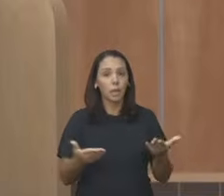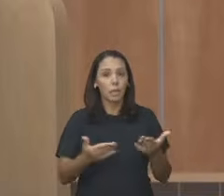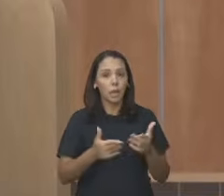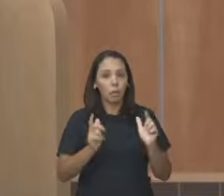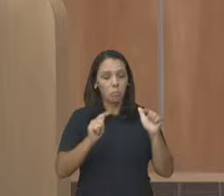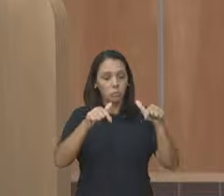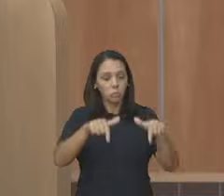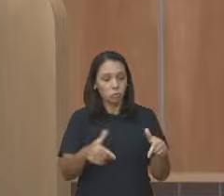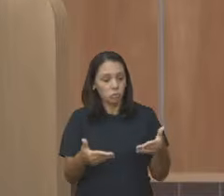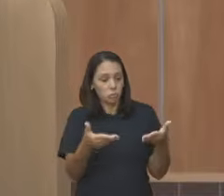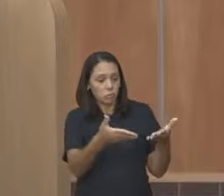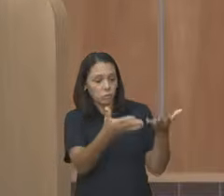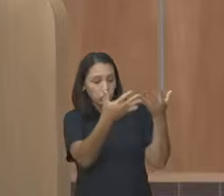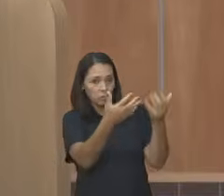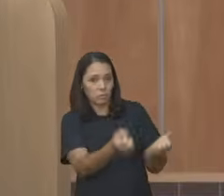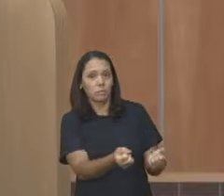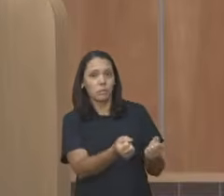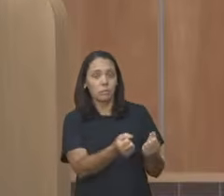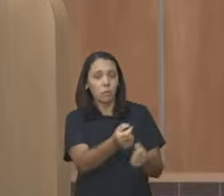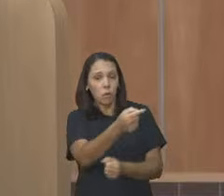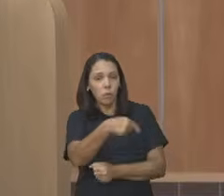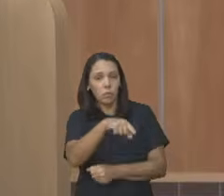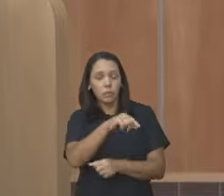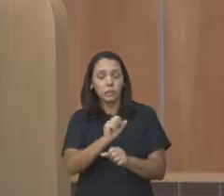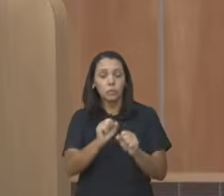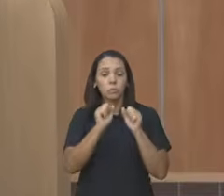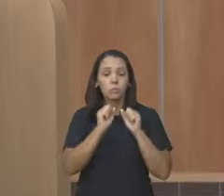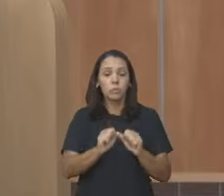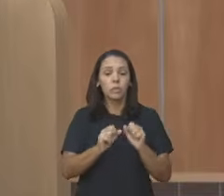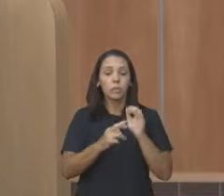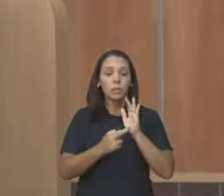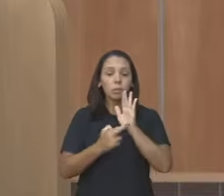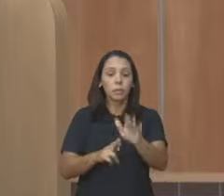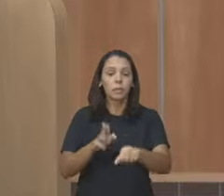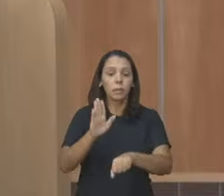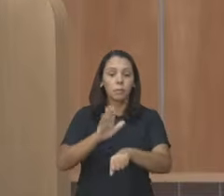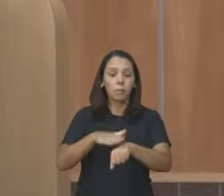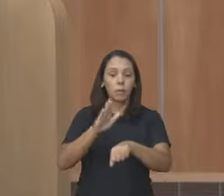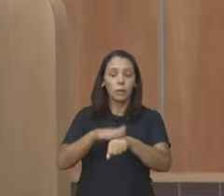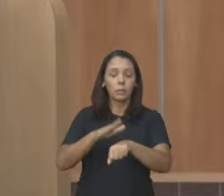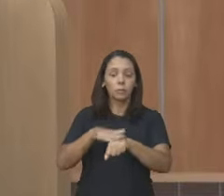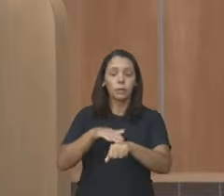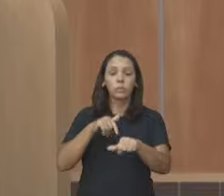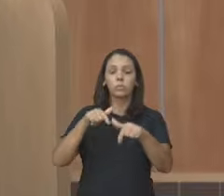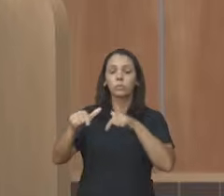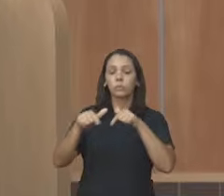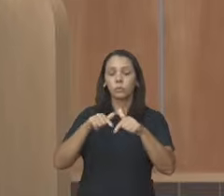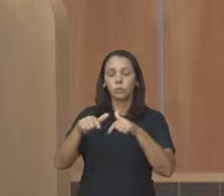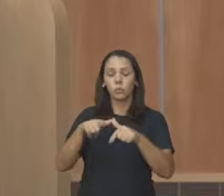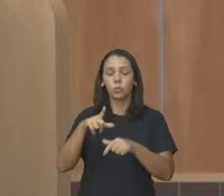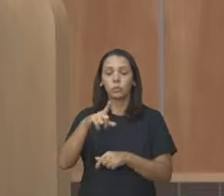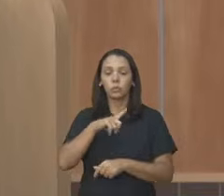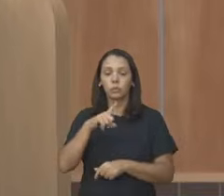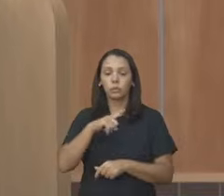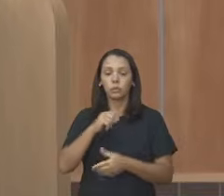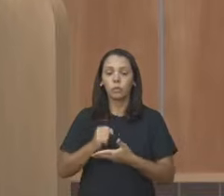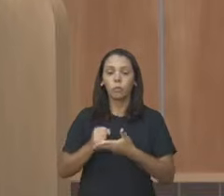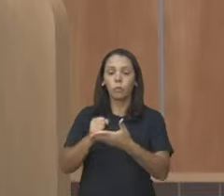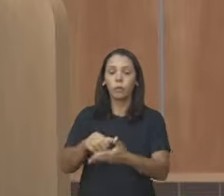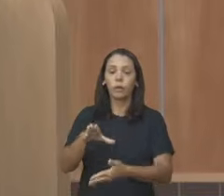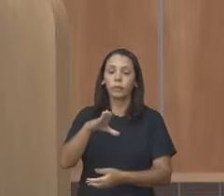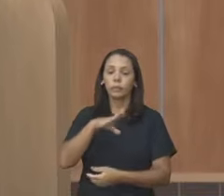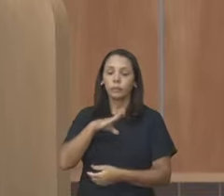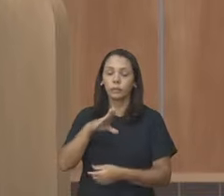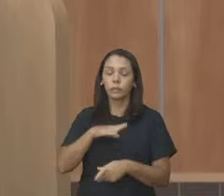receber hoje nesta casa, vocês poderão representar ainda mais o trabalho que vocês fazem pela cidade